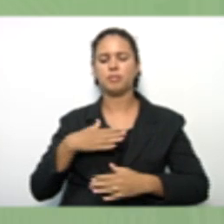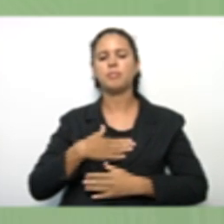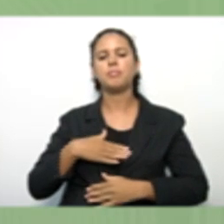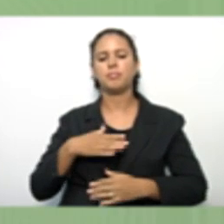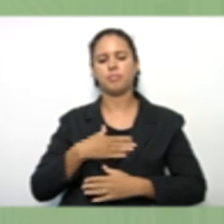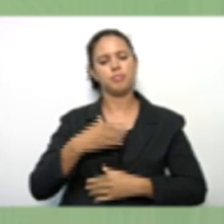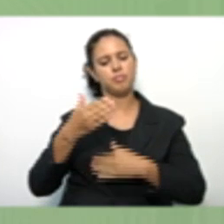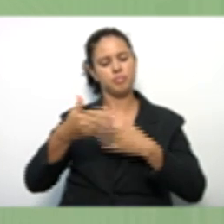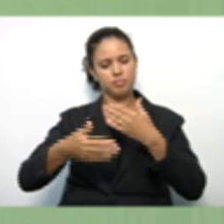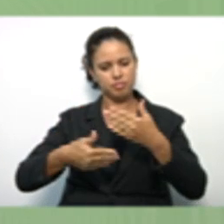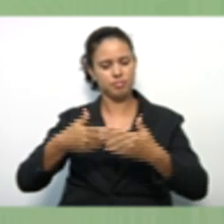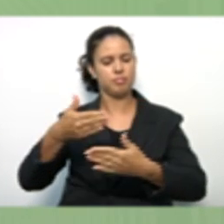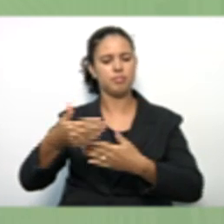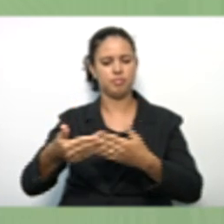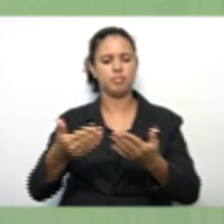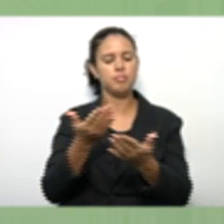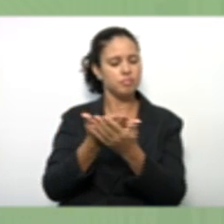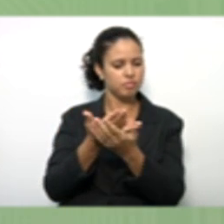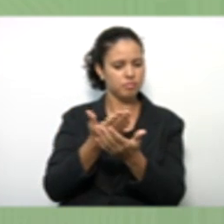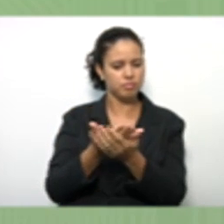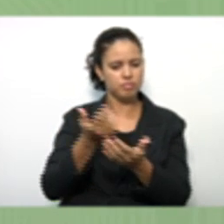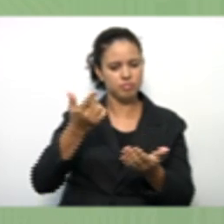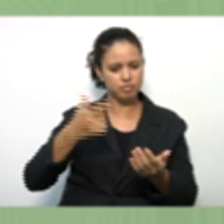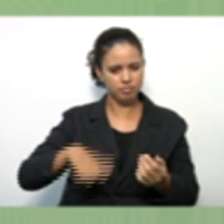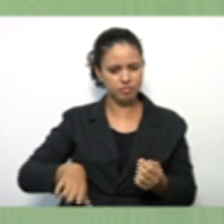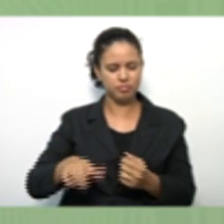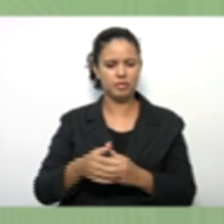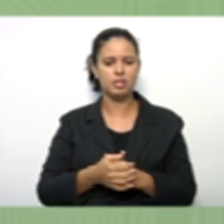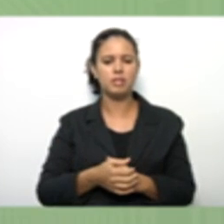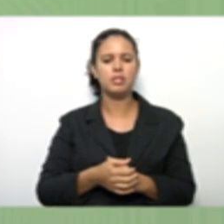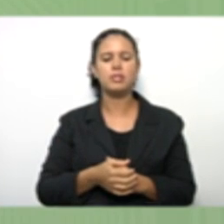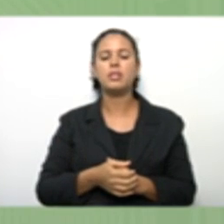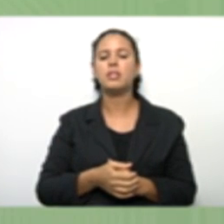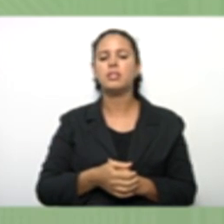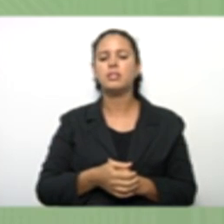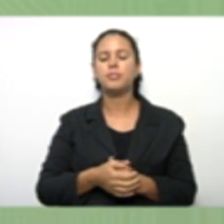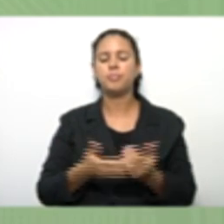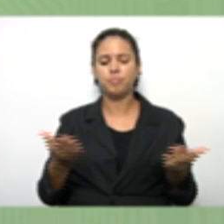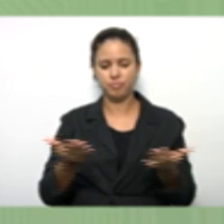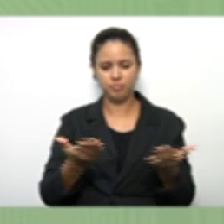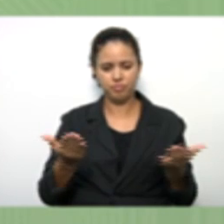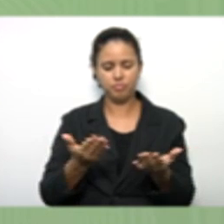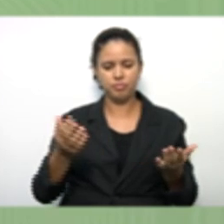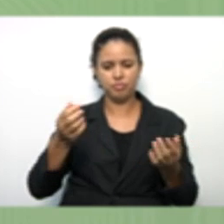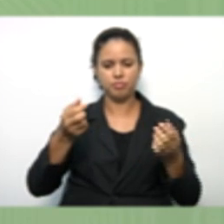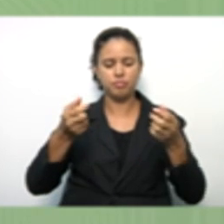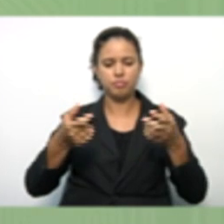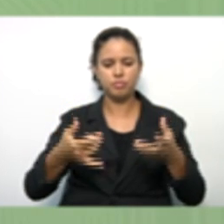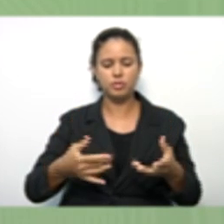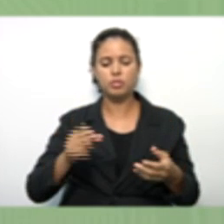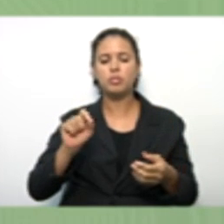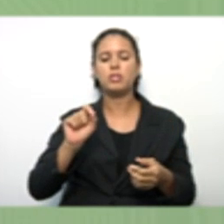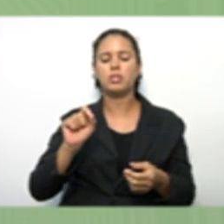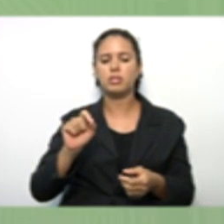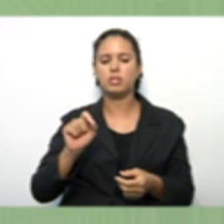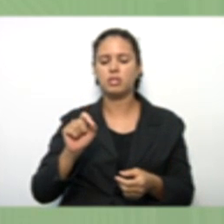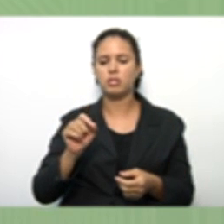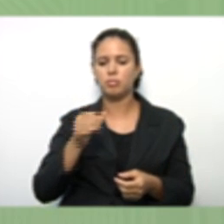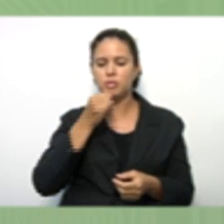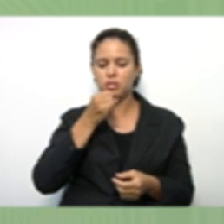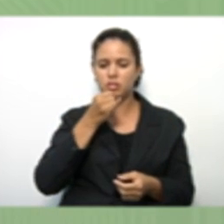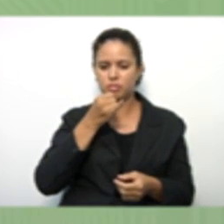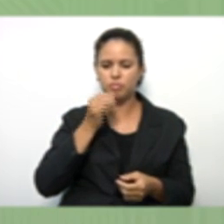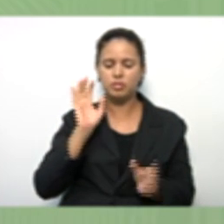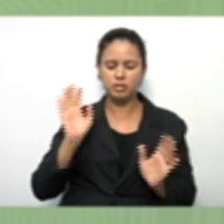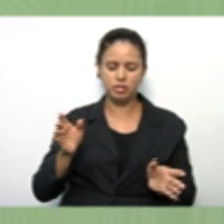próximas aulas nós vamos estudar um pouquinho mais sobre esses métodos. Vamos tratar agora, né, do que o professor Aloy falou